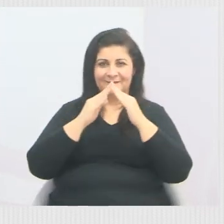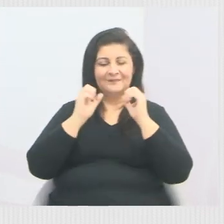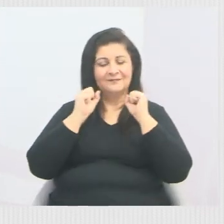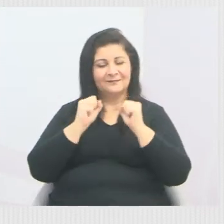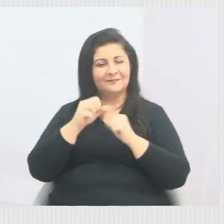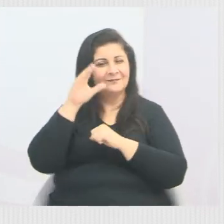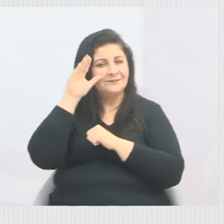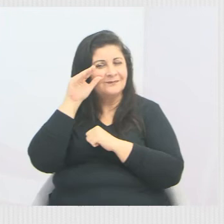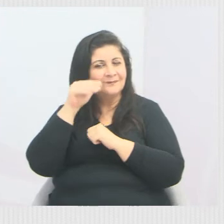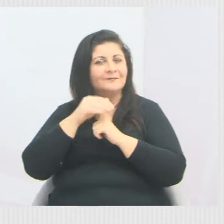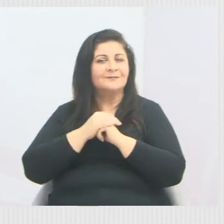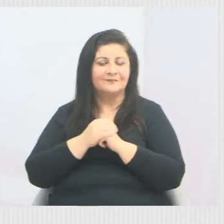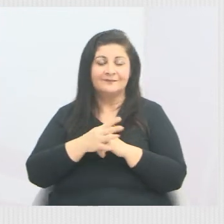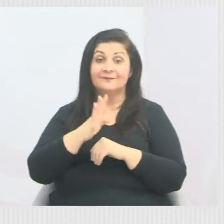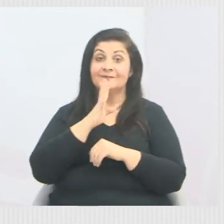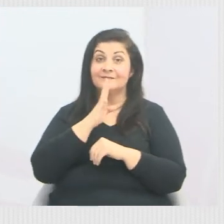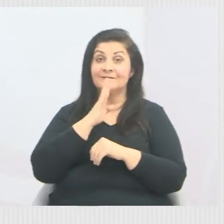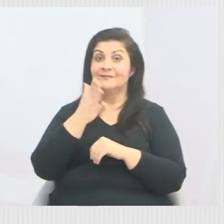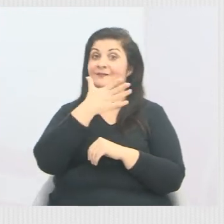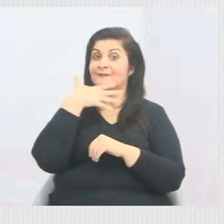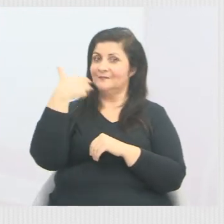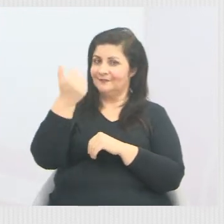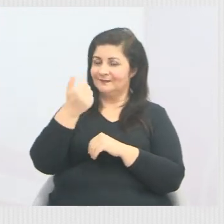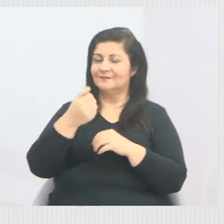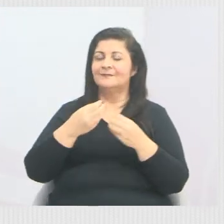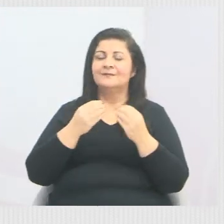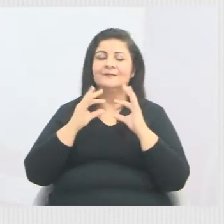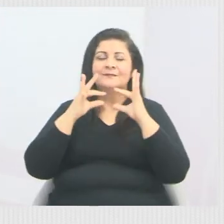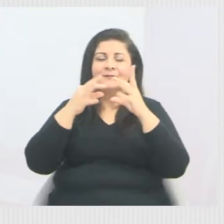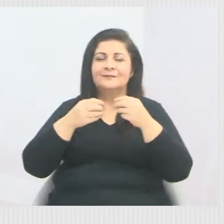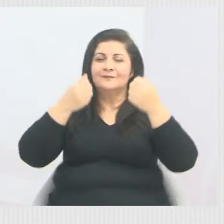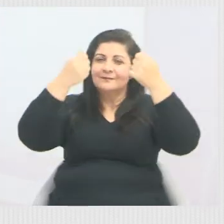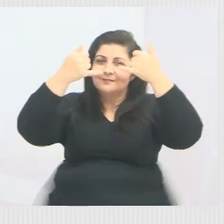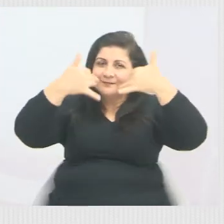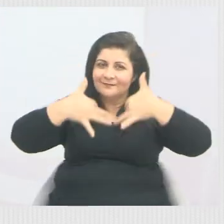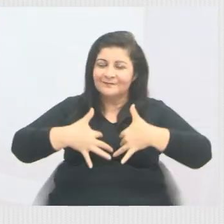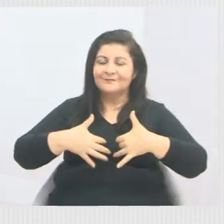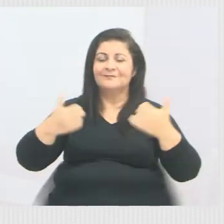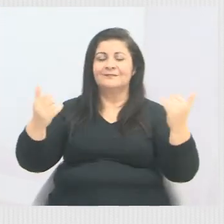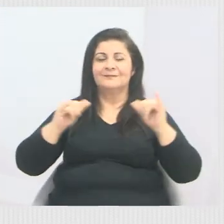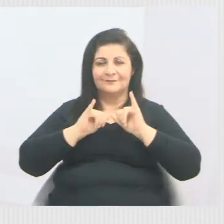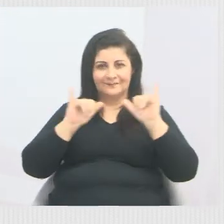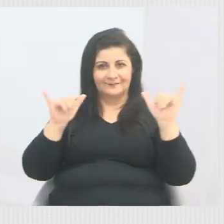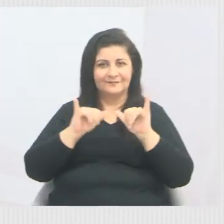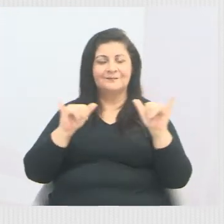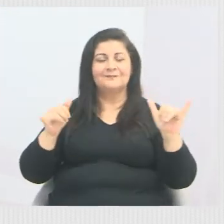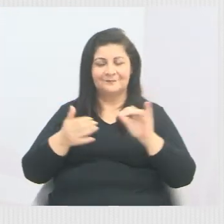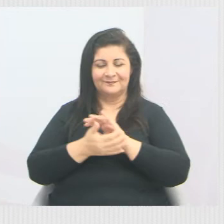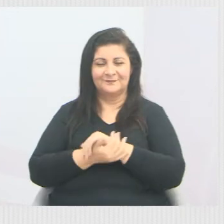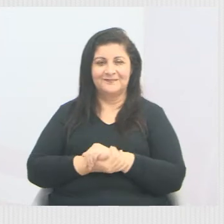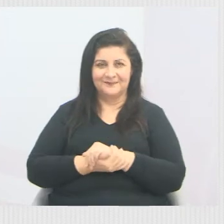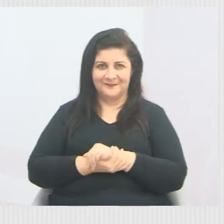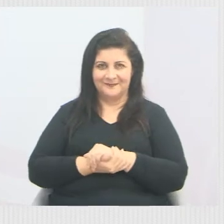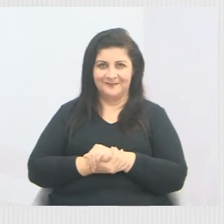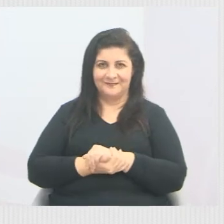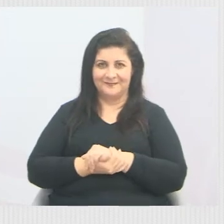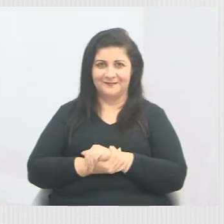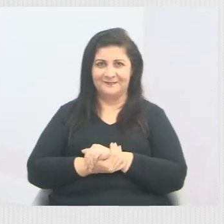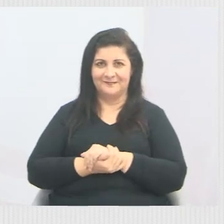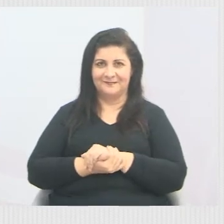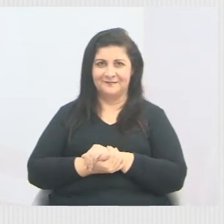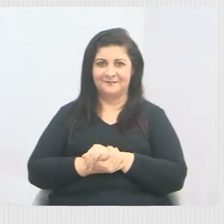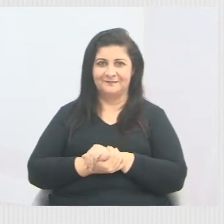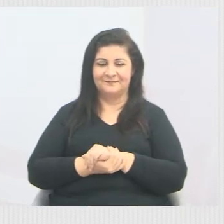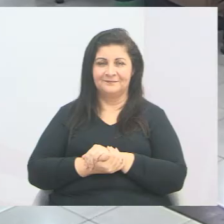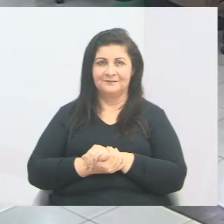queiram conhecer um pouco mais onde está todas essas informações aqui apresentadas na noite de hoje.